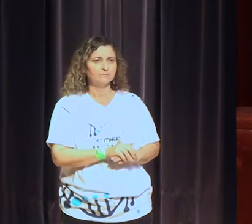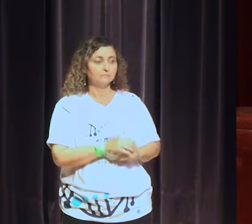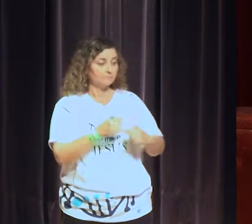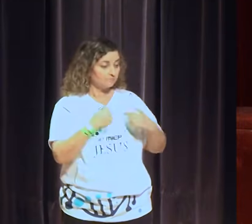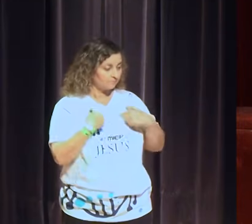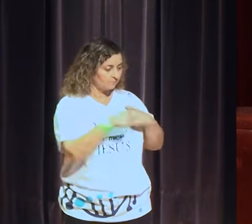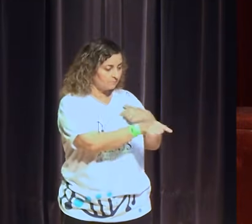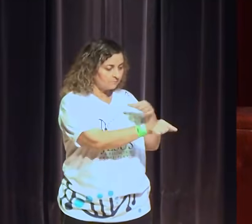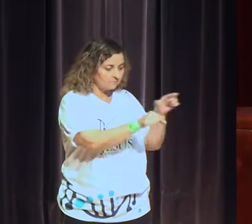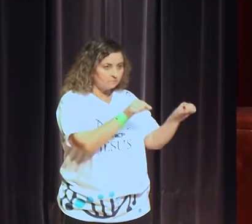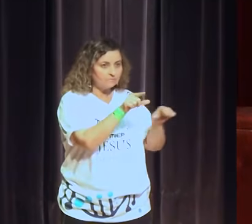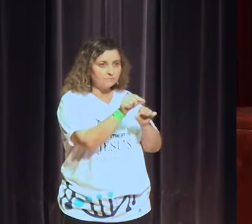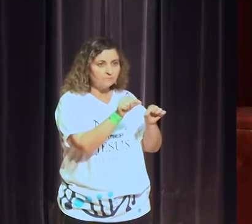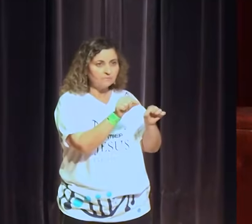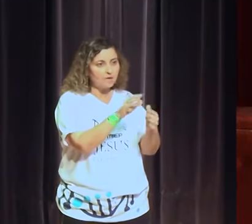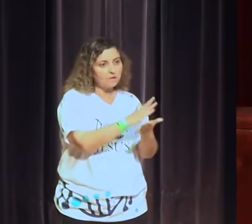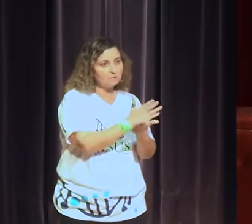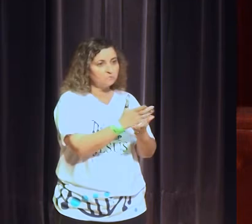selecionei.